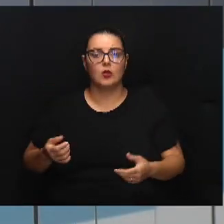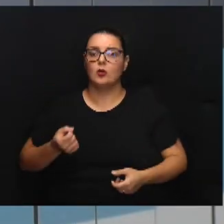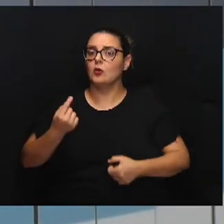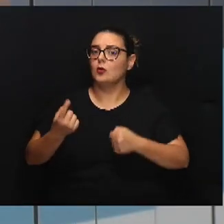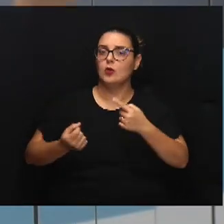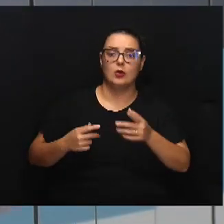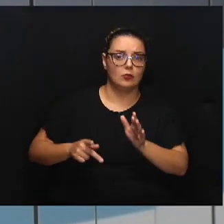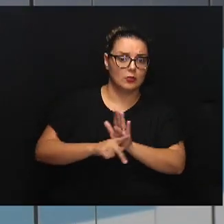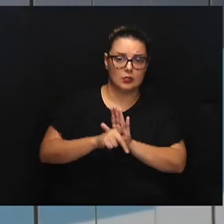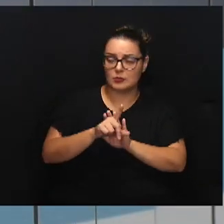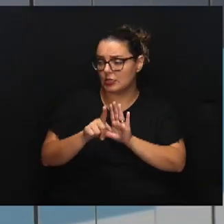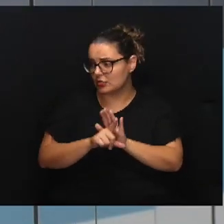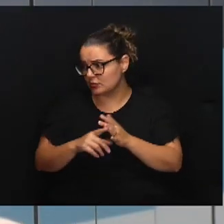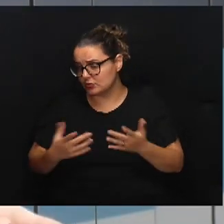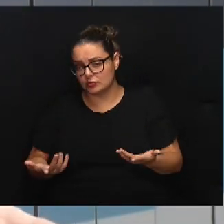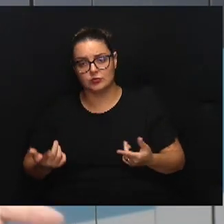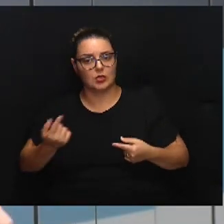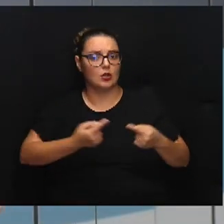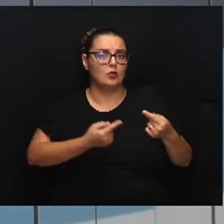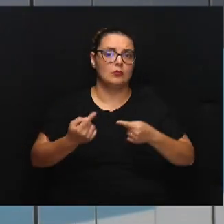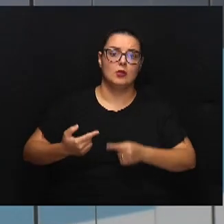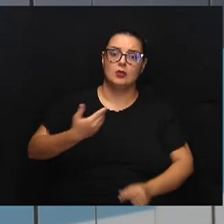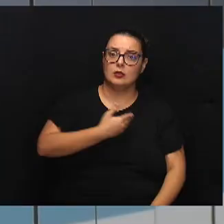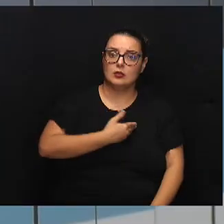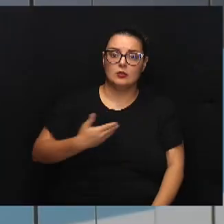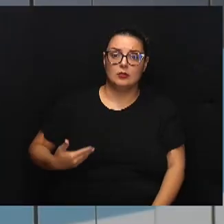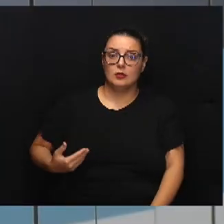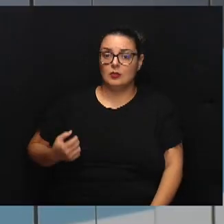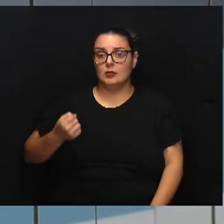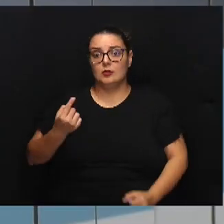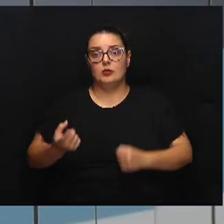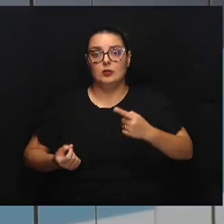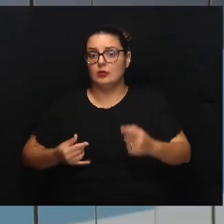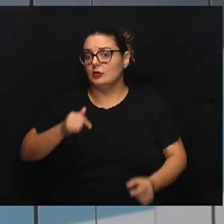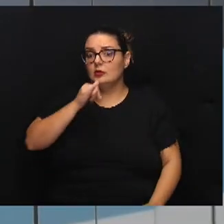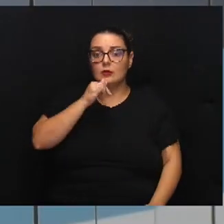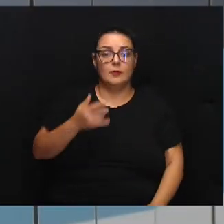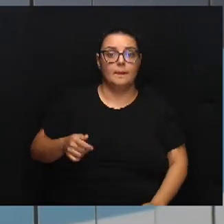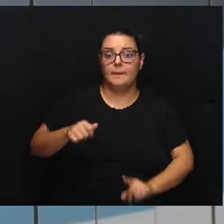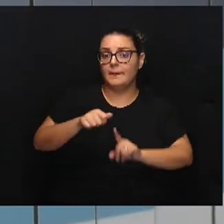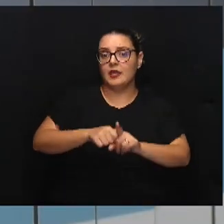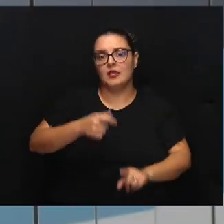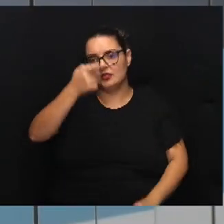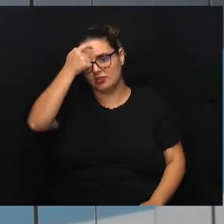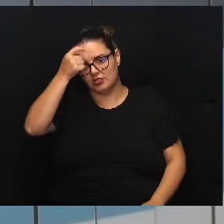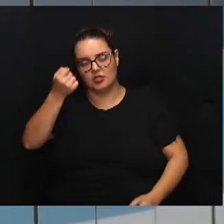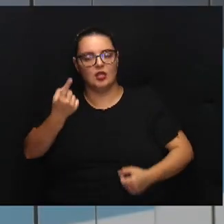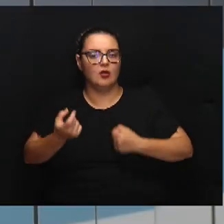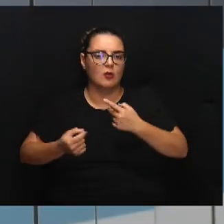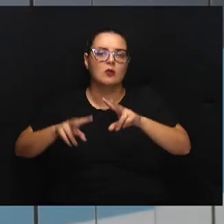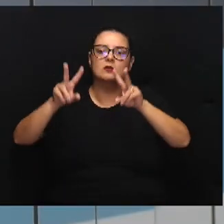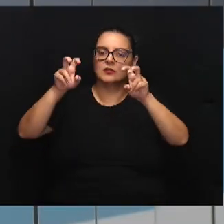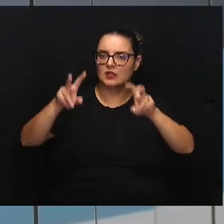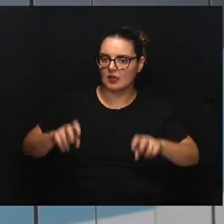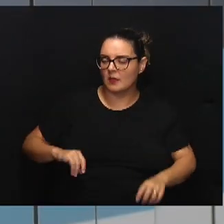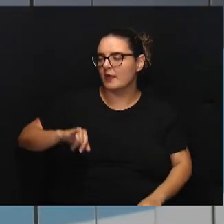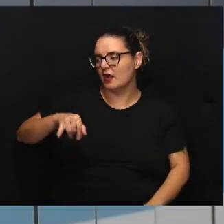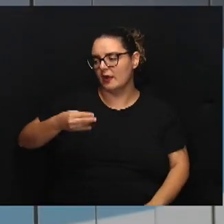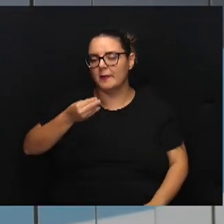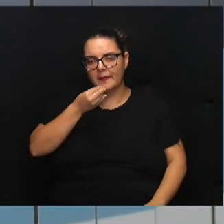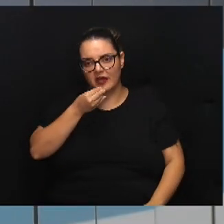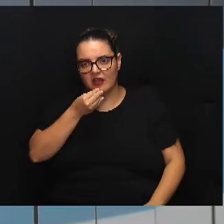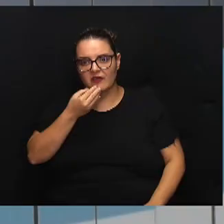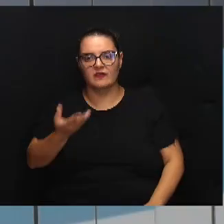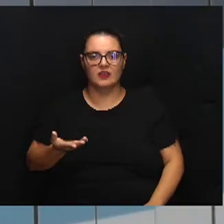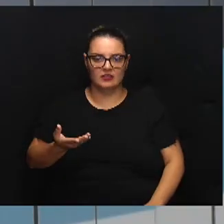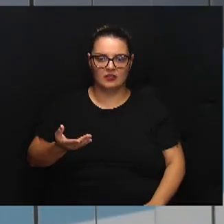de lei, seja dos debates públicos, por exemplo, mês de conscientização de algum tema, a gente acaba aproveitando